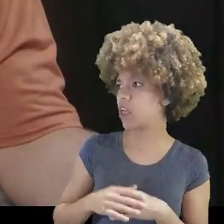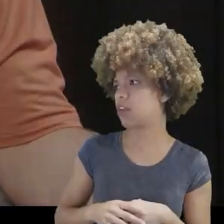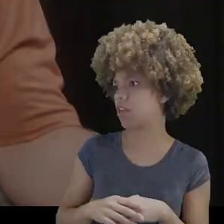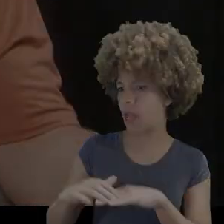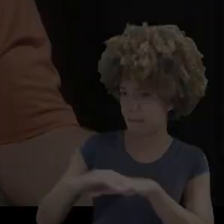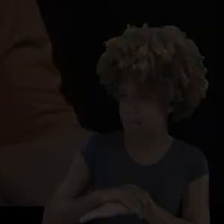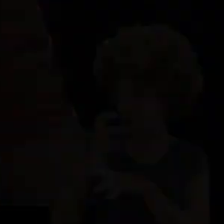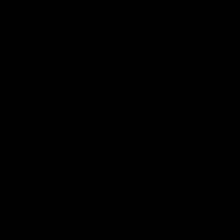dormindo que louco